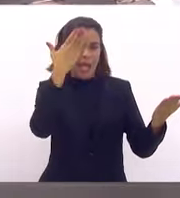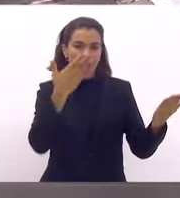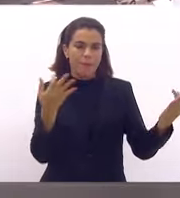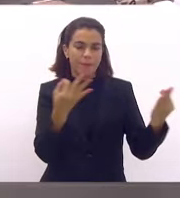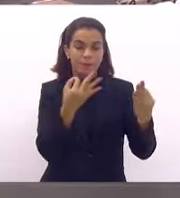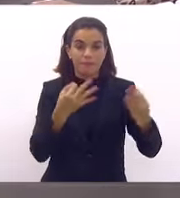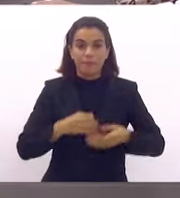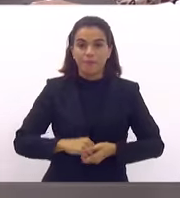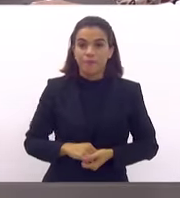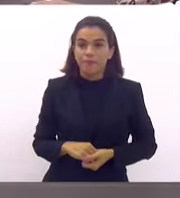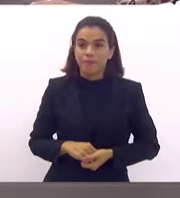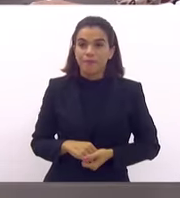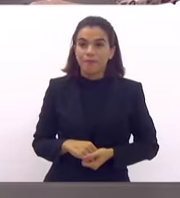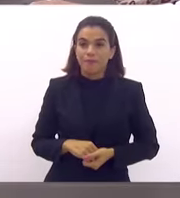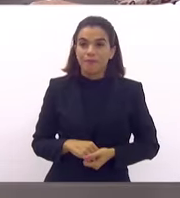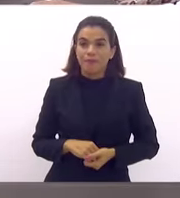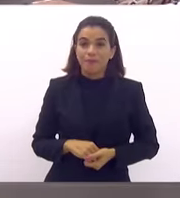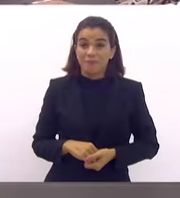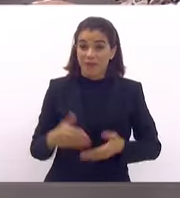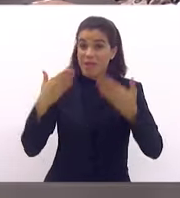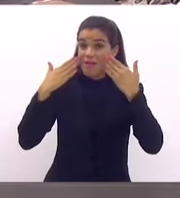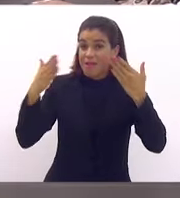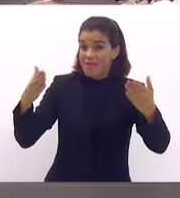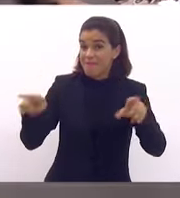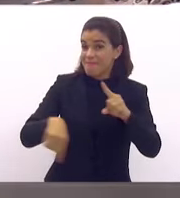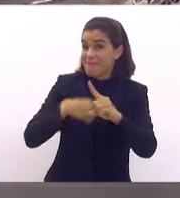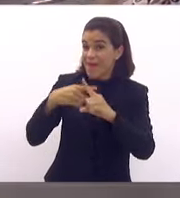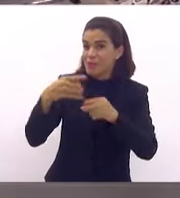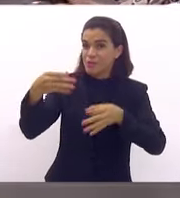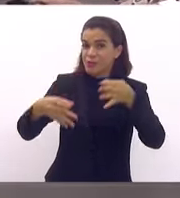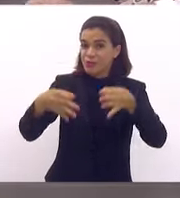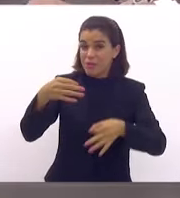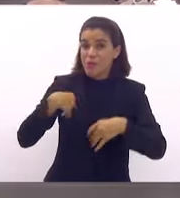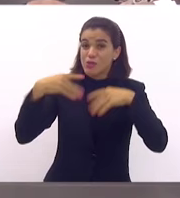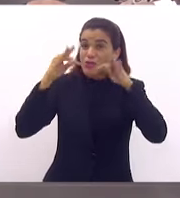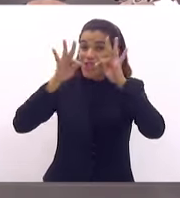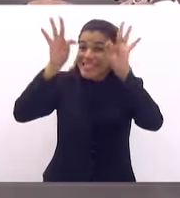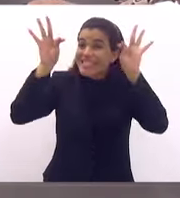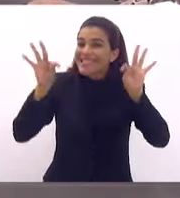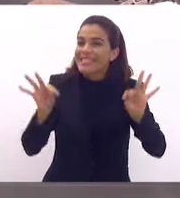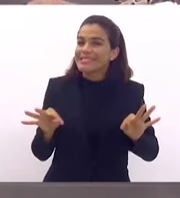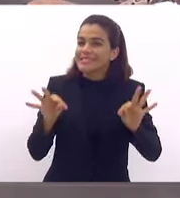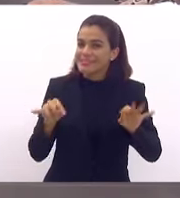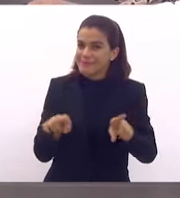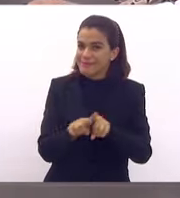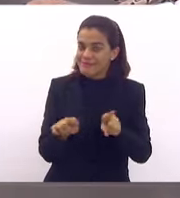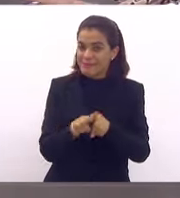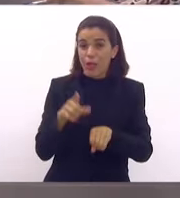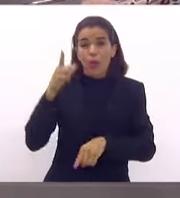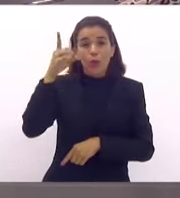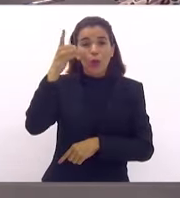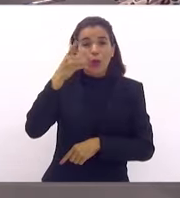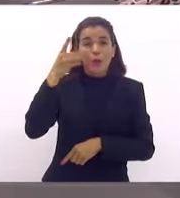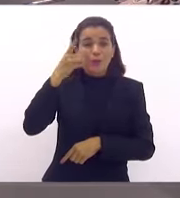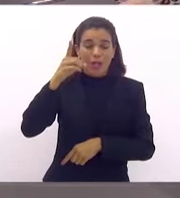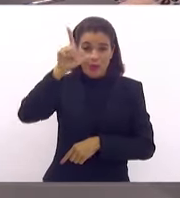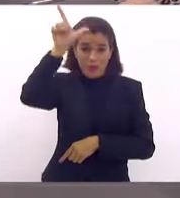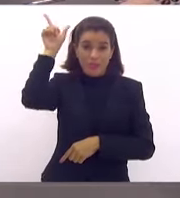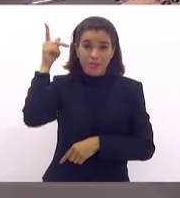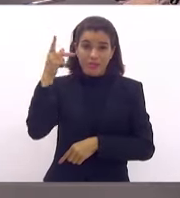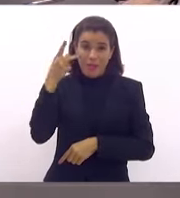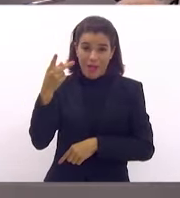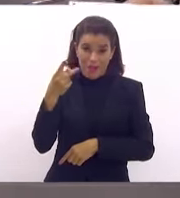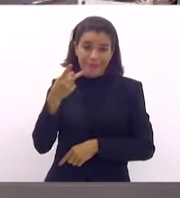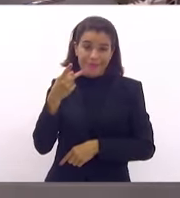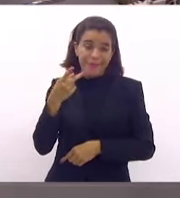Obrigado. Reconheceu publicamente e judicialmente. A gente queria... Também sou testemunha disso. Felizmente, o Spau teve que ir embora para a reunião de bancada, mas